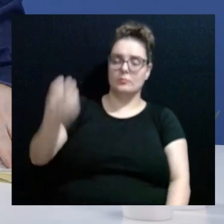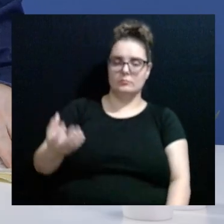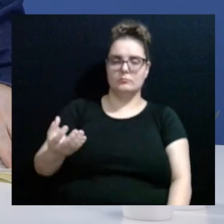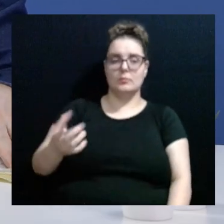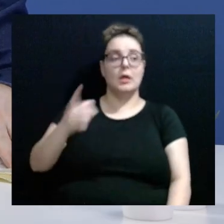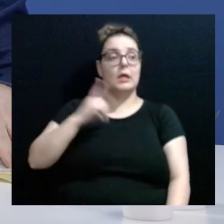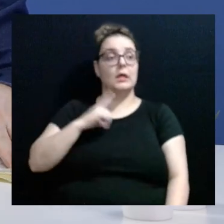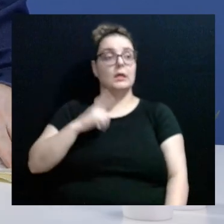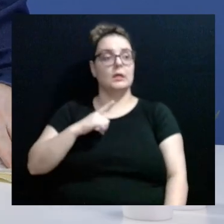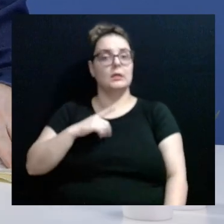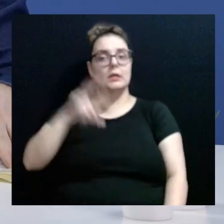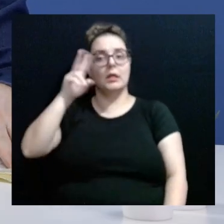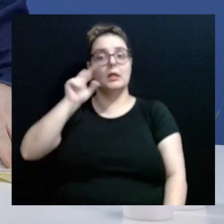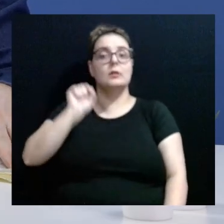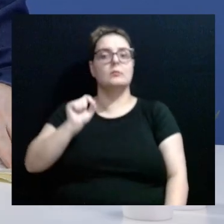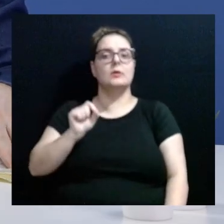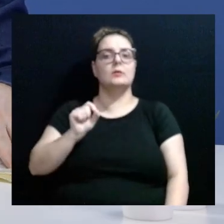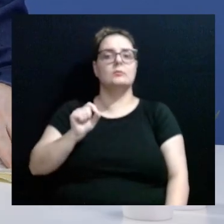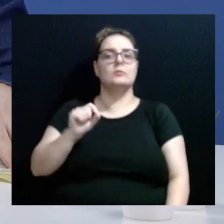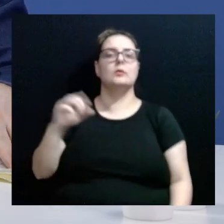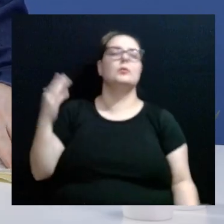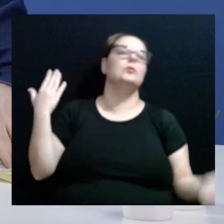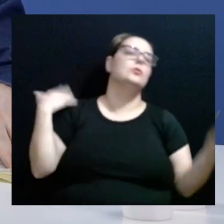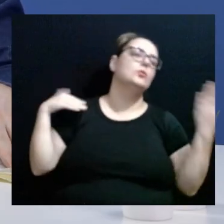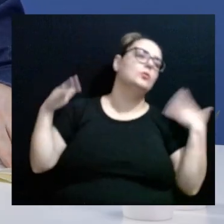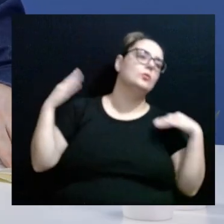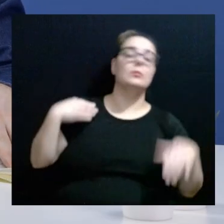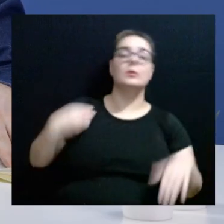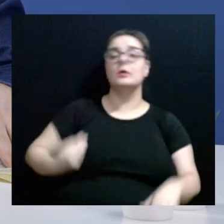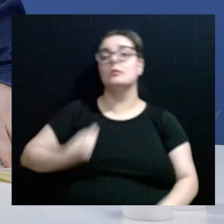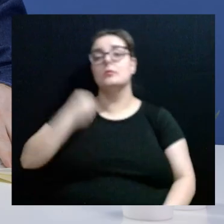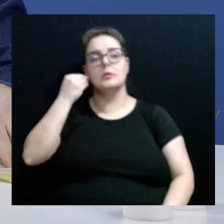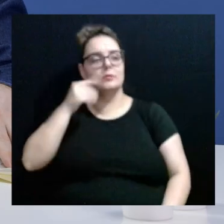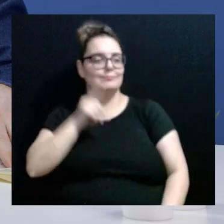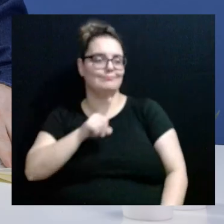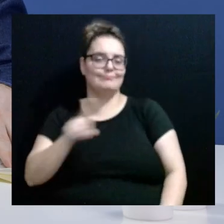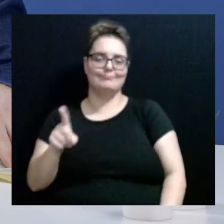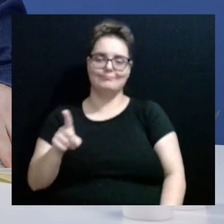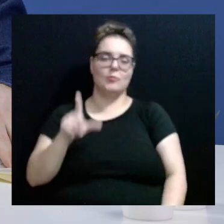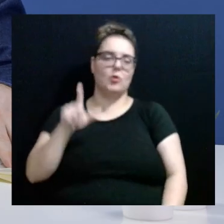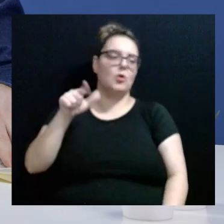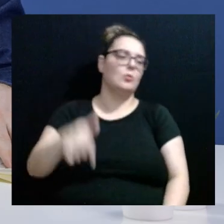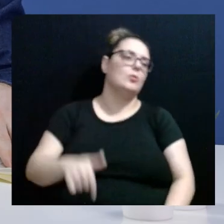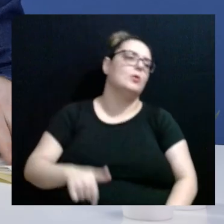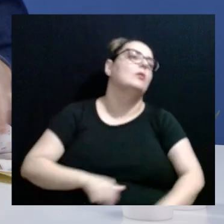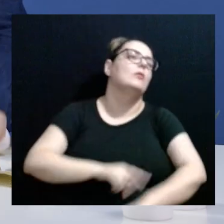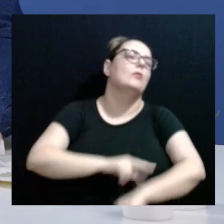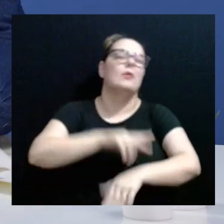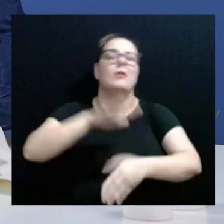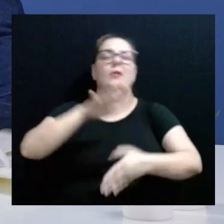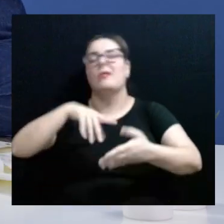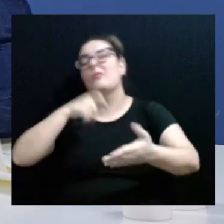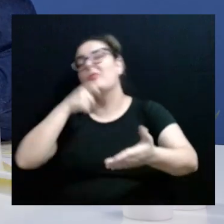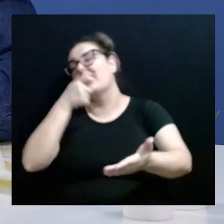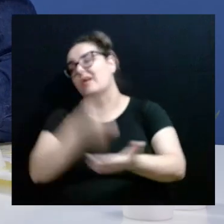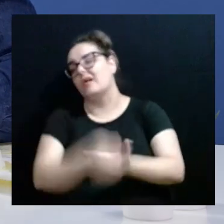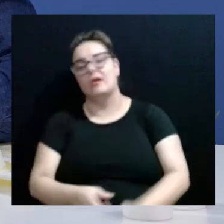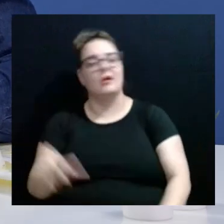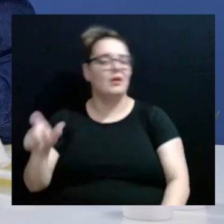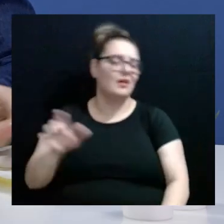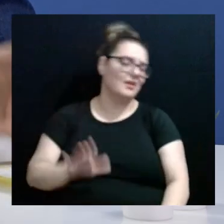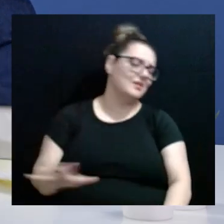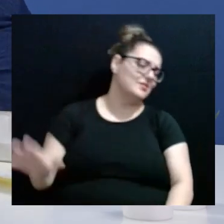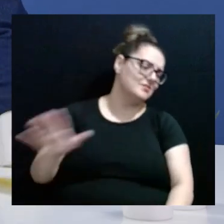faça uma viagem e você tenha lembranças do quê? Do passeio, da vivência, e não depois aquele monte de